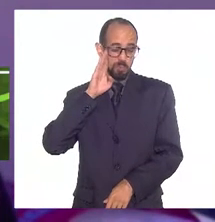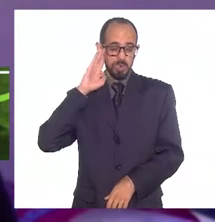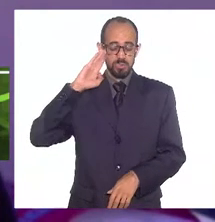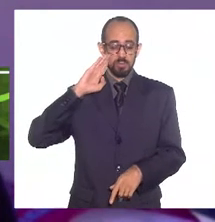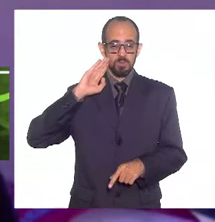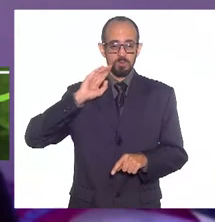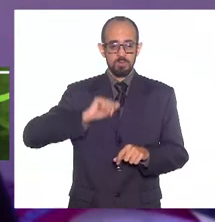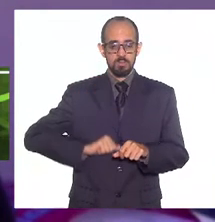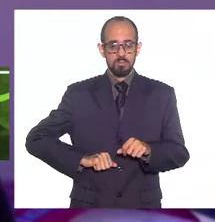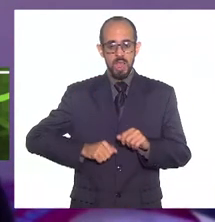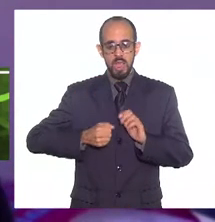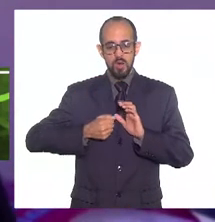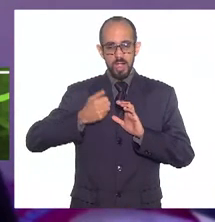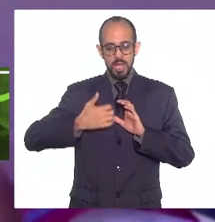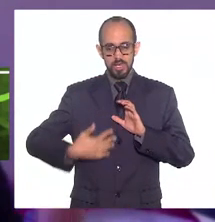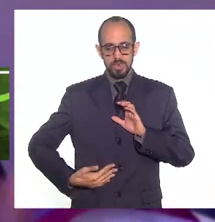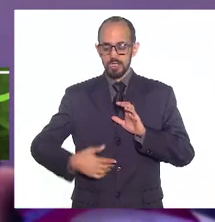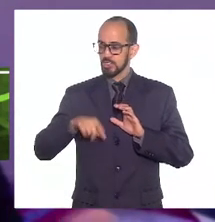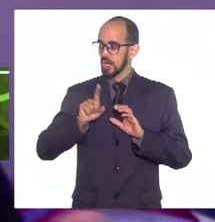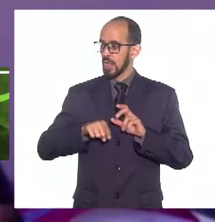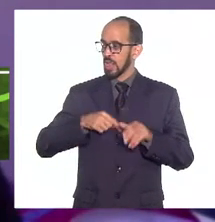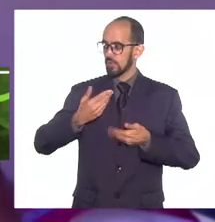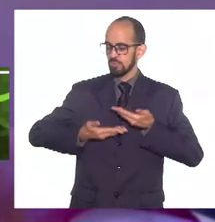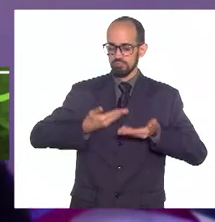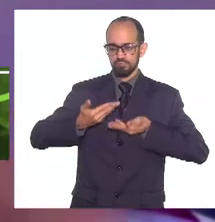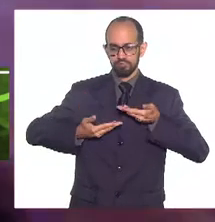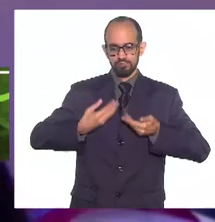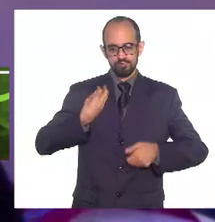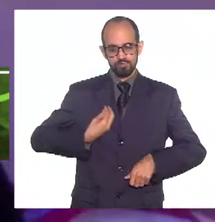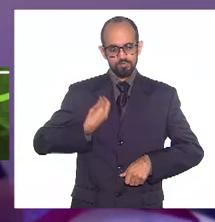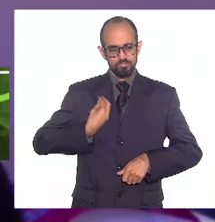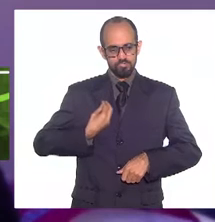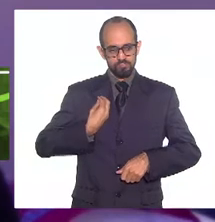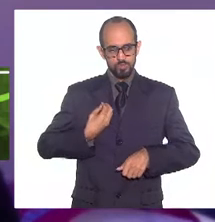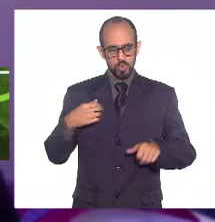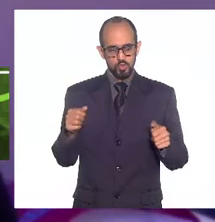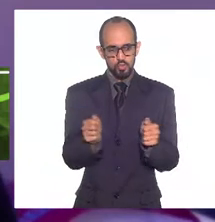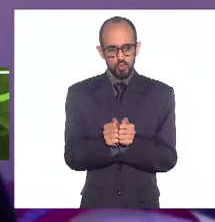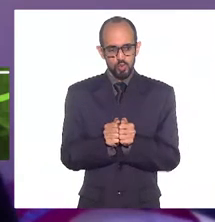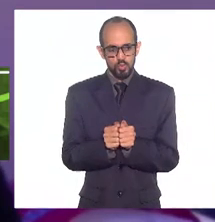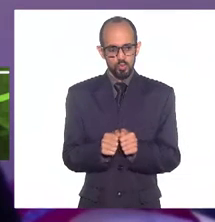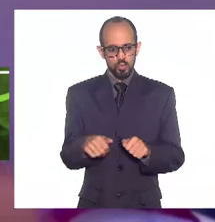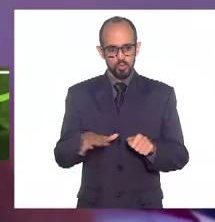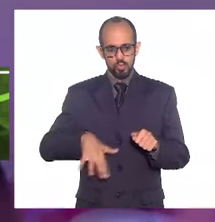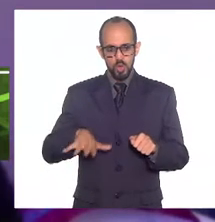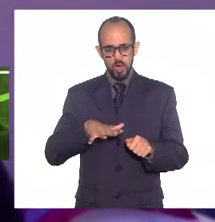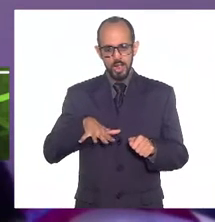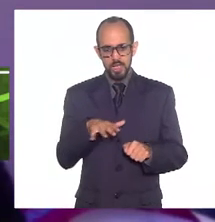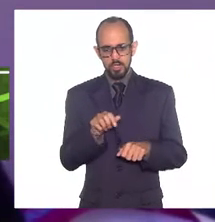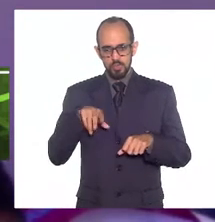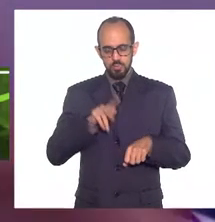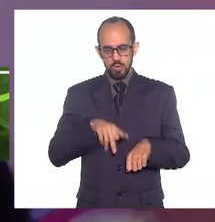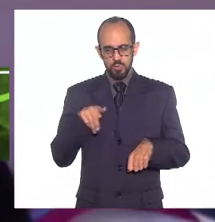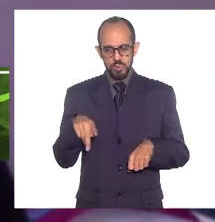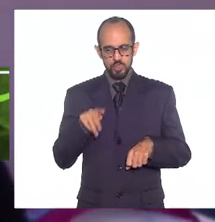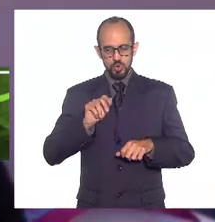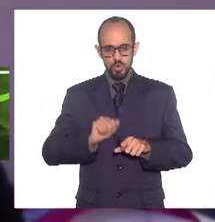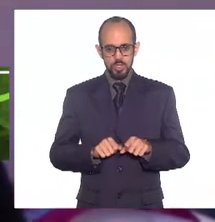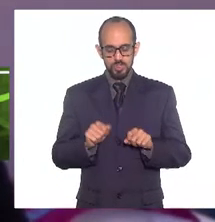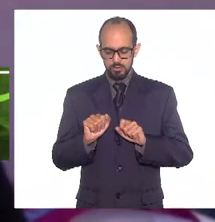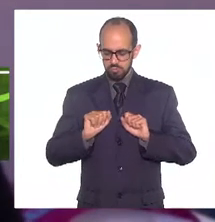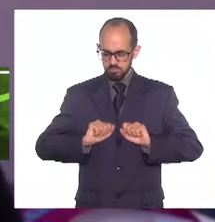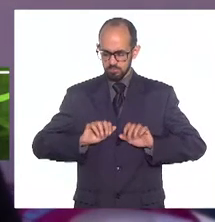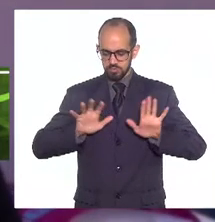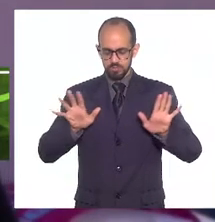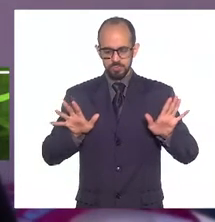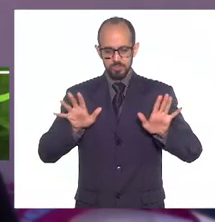principal atributo era a convivência aberta ampla em seus espaços de professores expoentes da arte